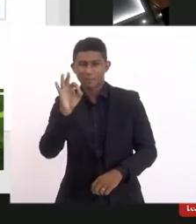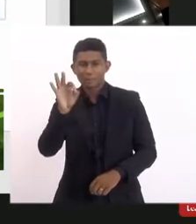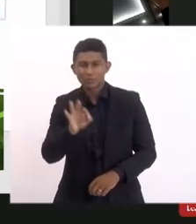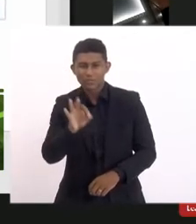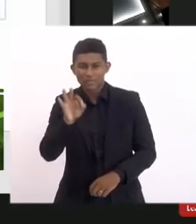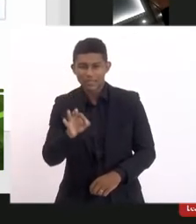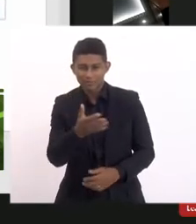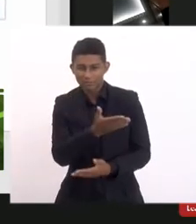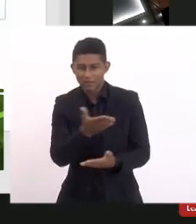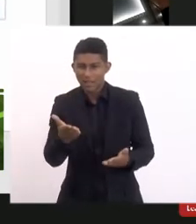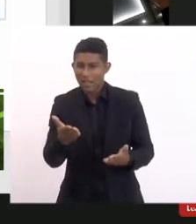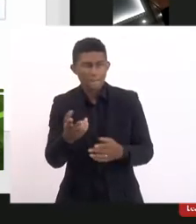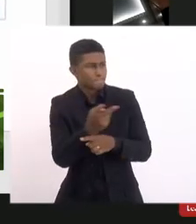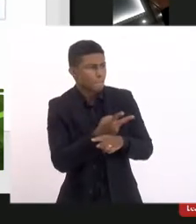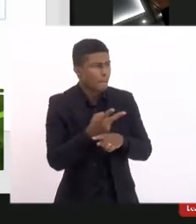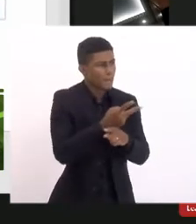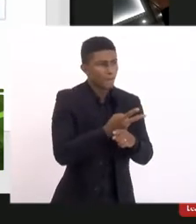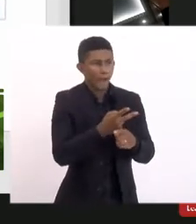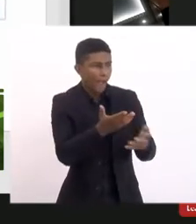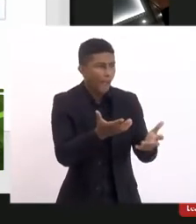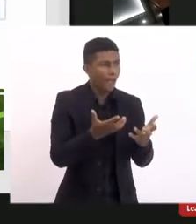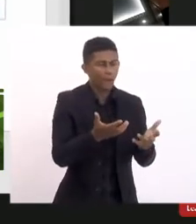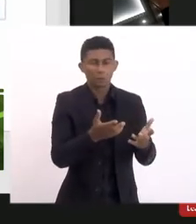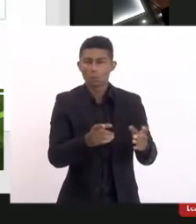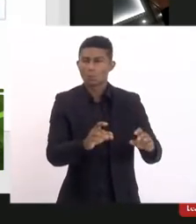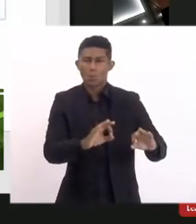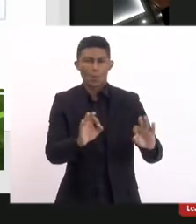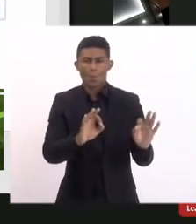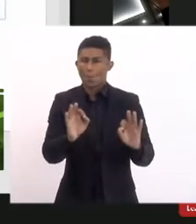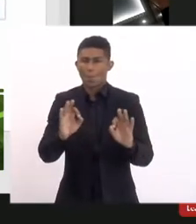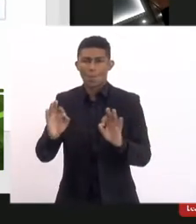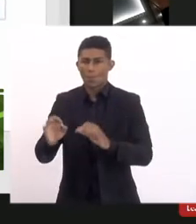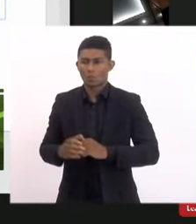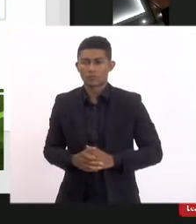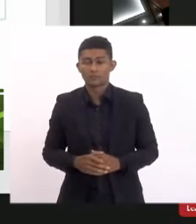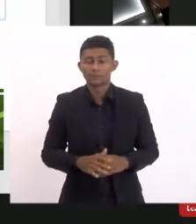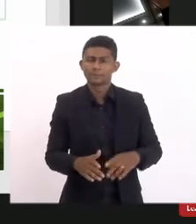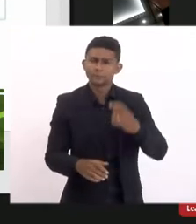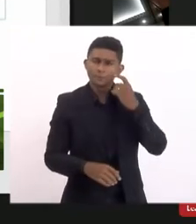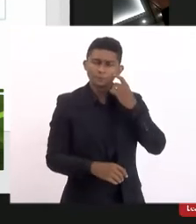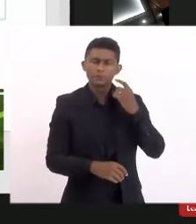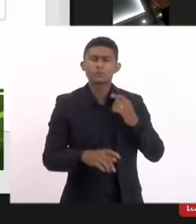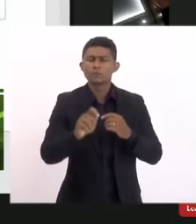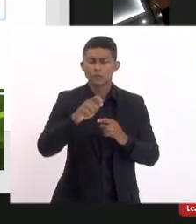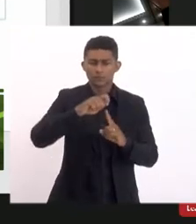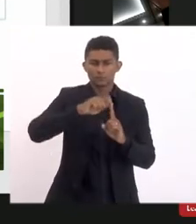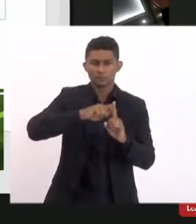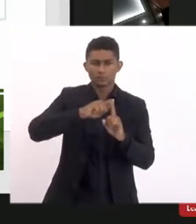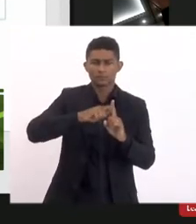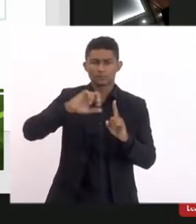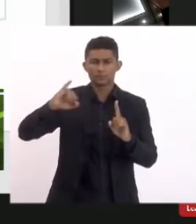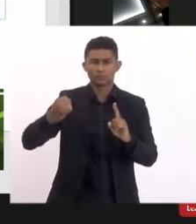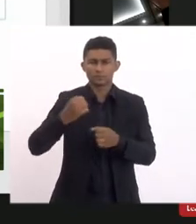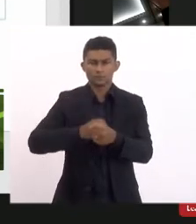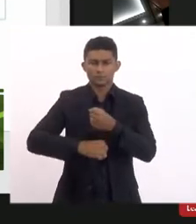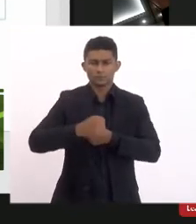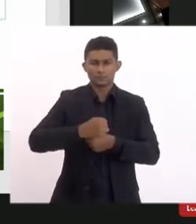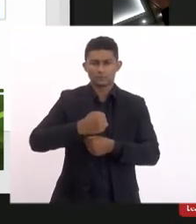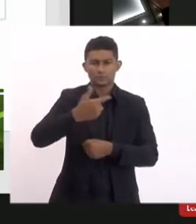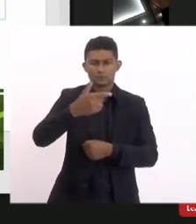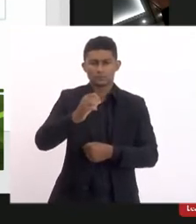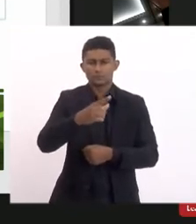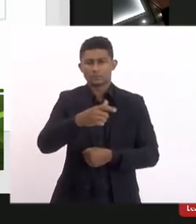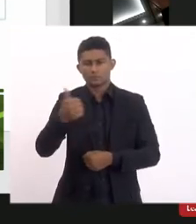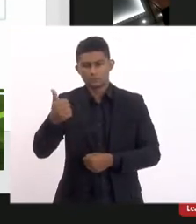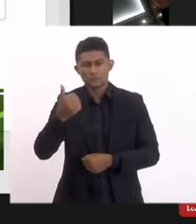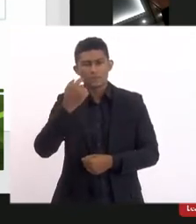buscar a vacinação. Aqui a gente vê a diferença, comparando janeiro de 2021, né, como foi a diferença da Ômicron,